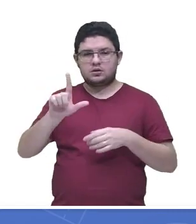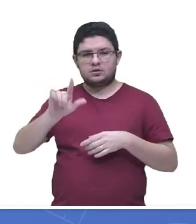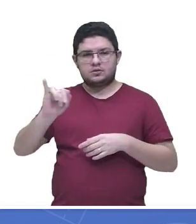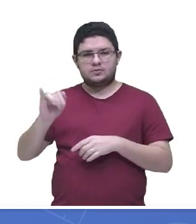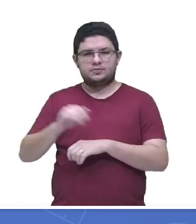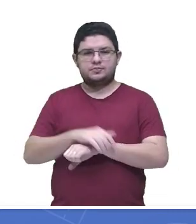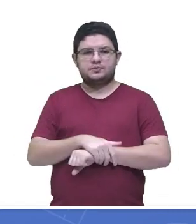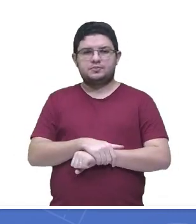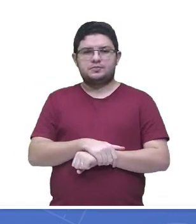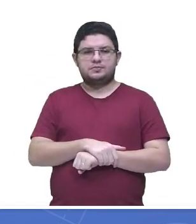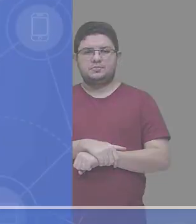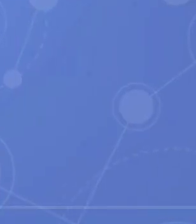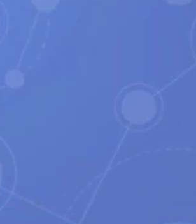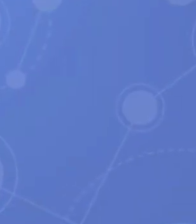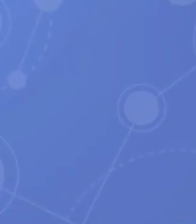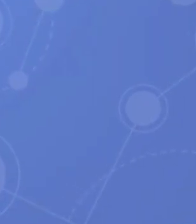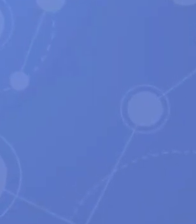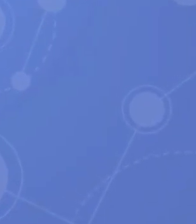DLI.